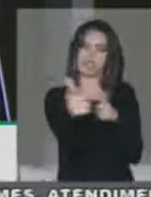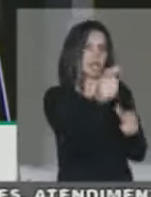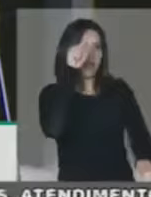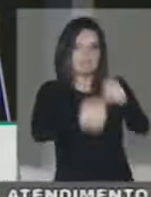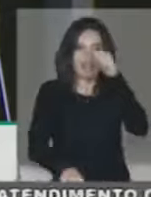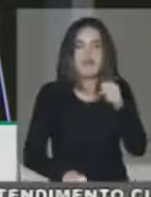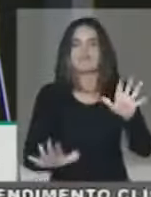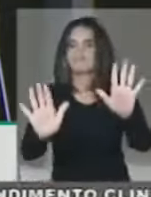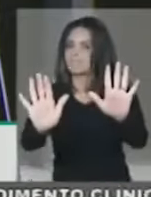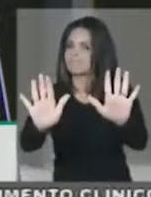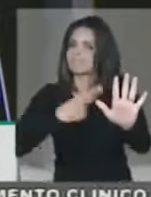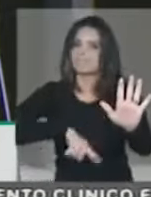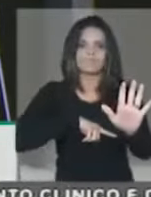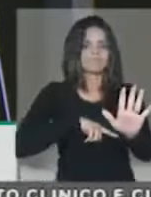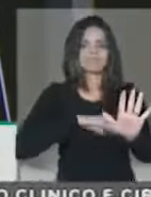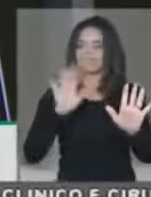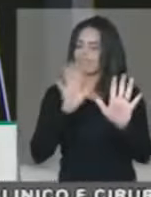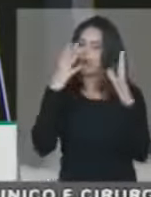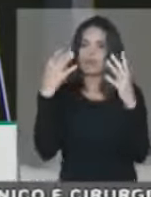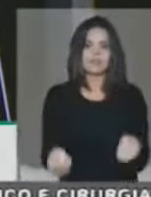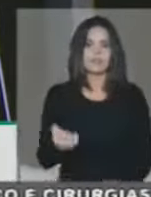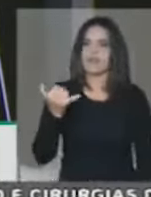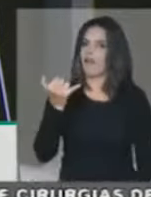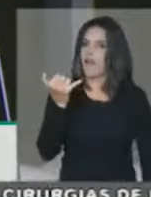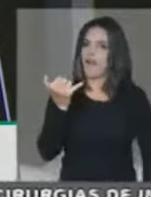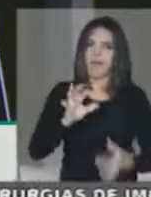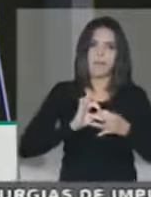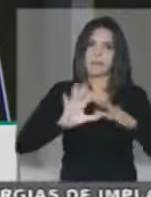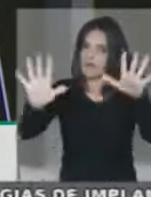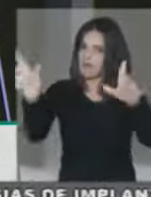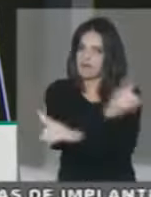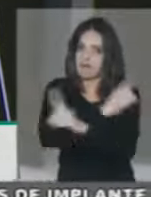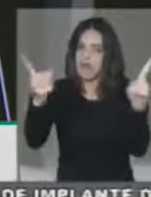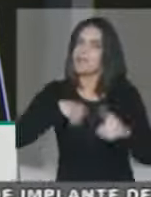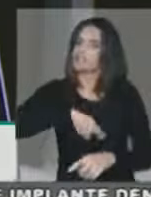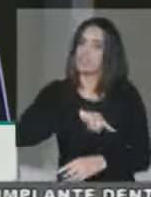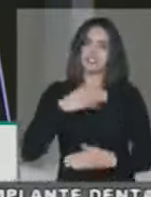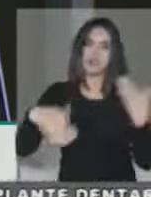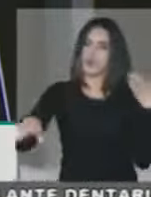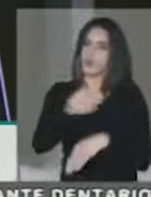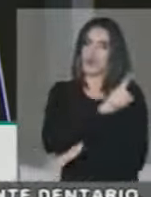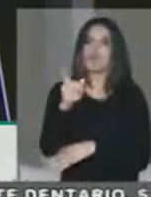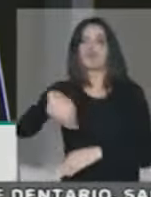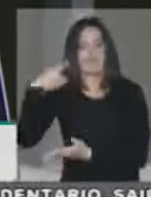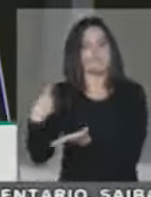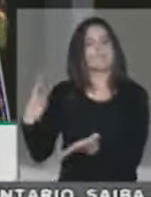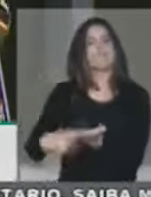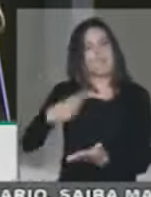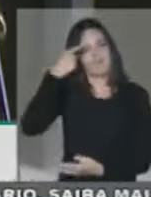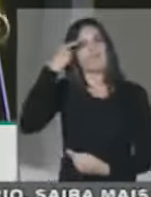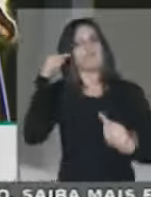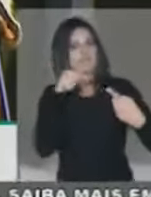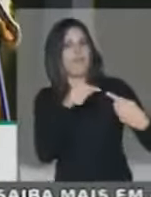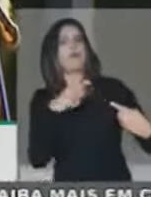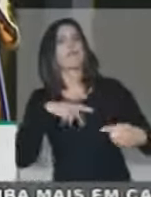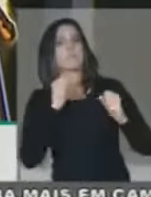Nós não defendemos armamento. Quem defende armamento são aqueles que comungam com a ideia de